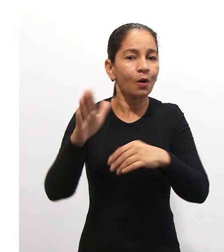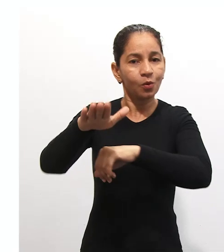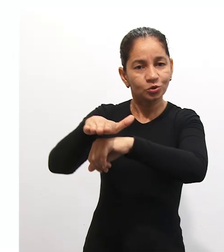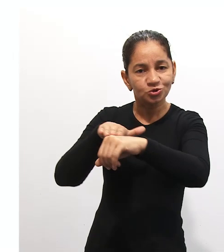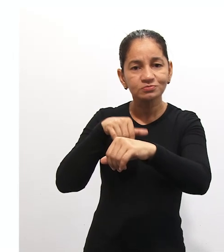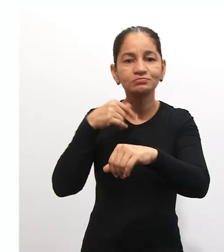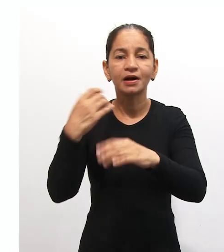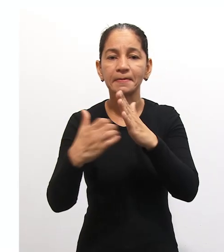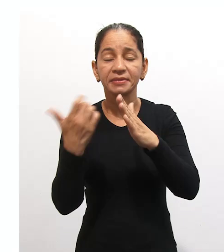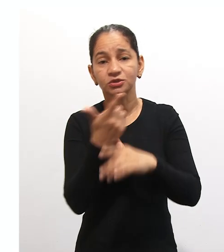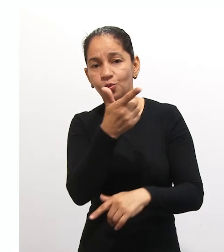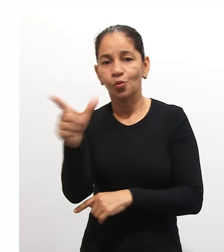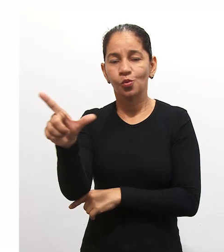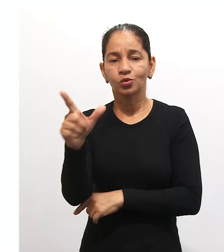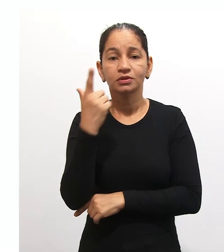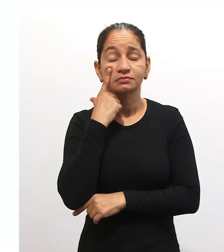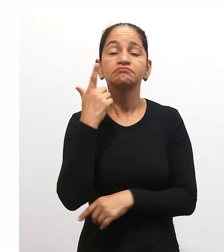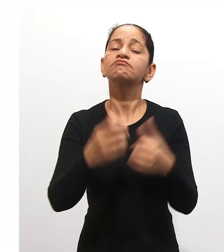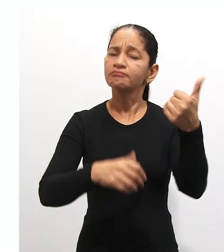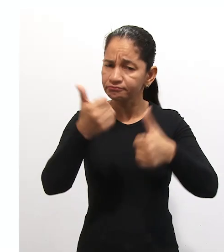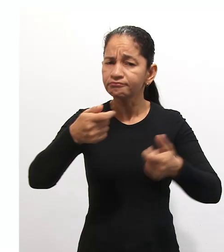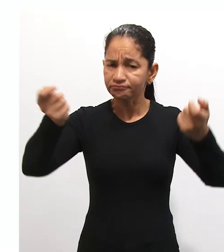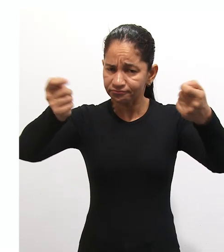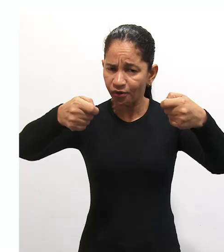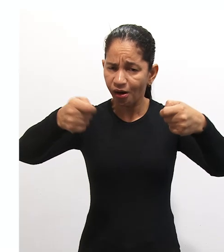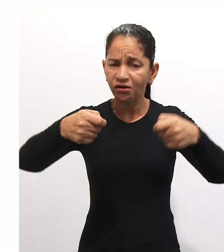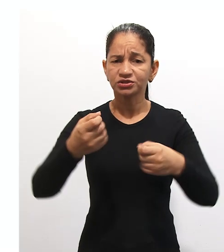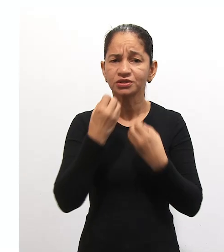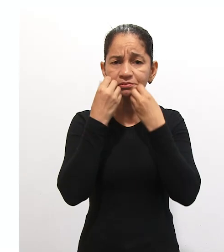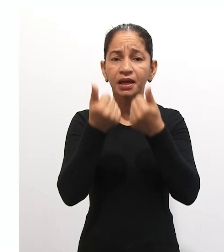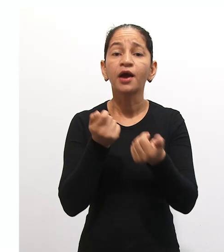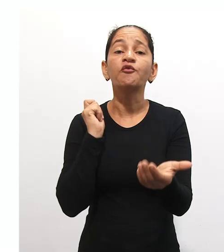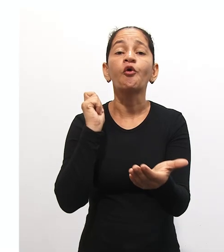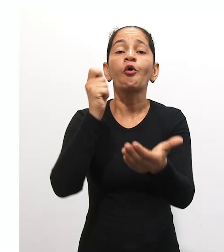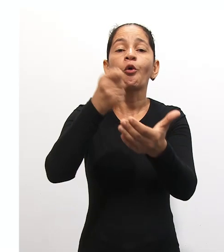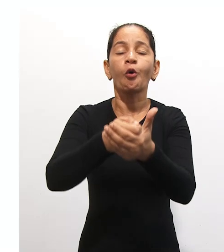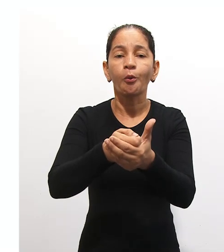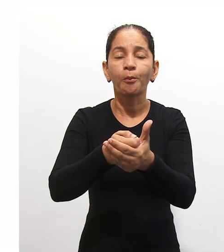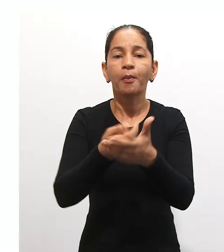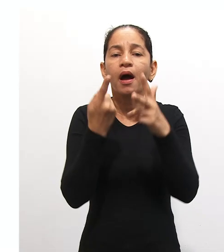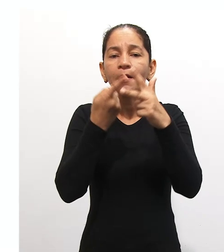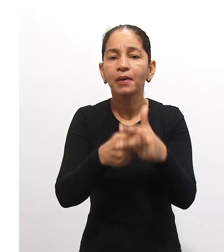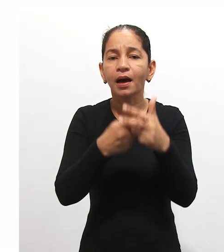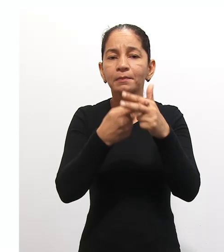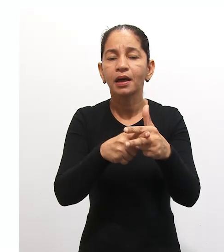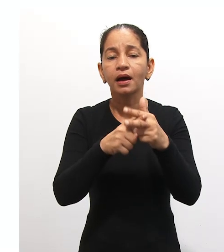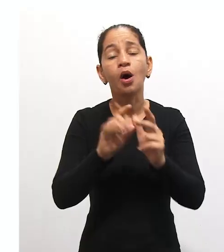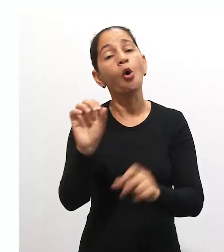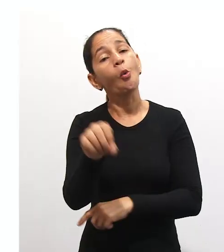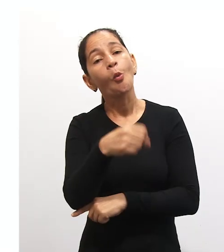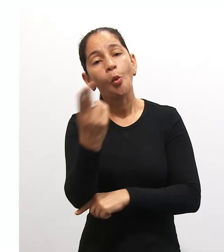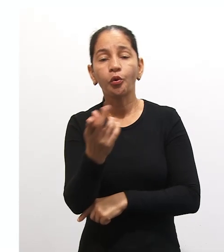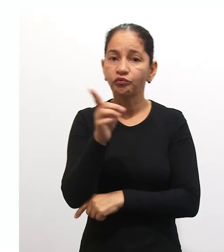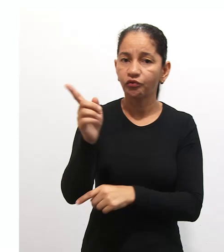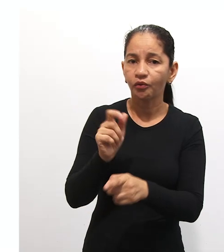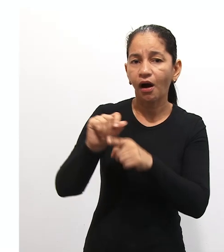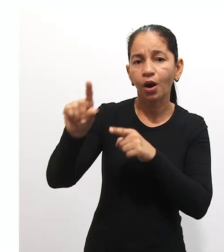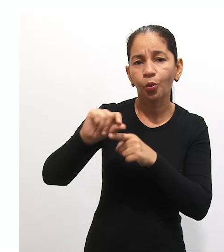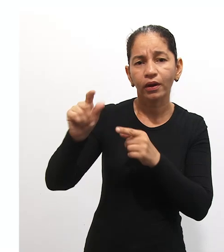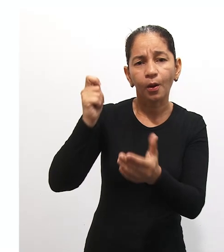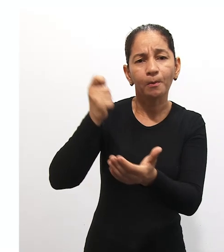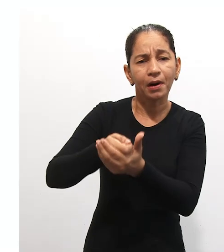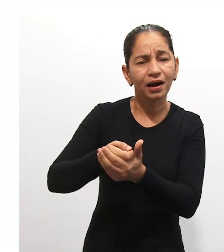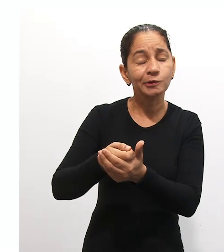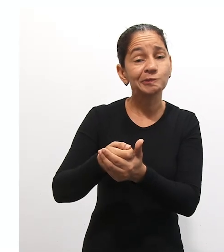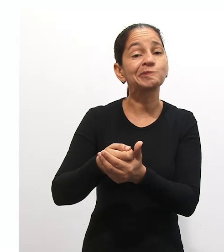fazer isso? A gente tem como analisar isso. Devo comprar uma máquina ou continuar alugando? Então, essas respostas